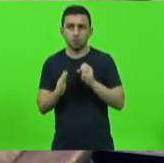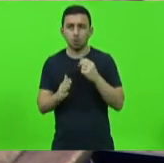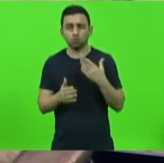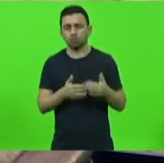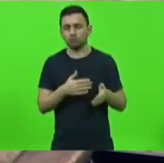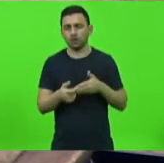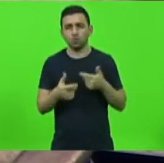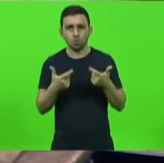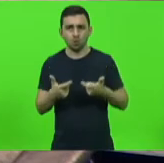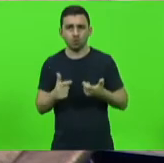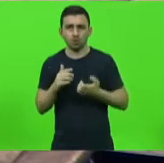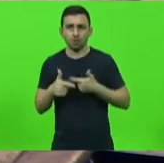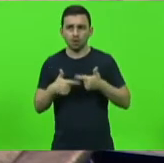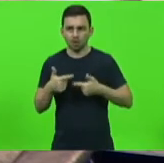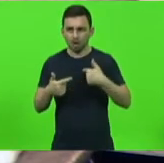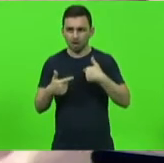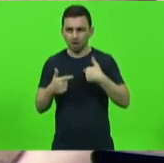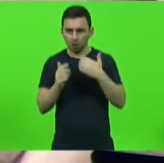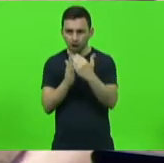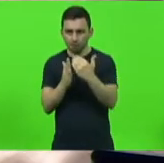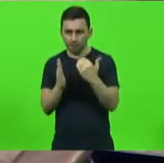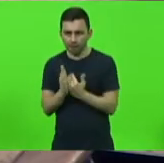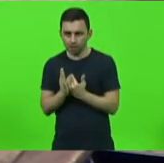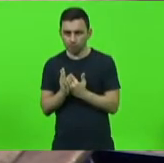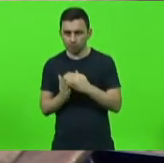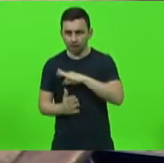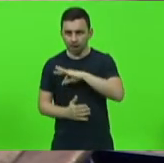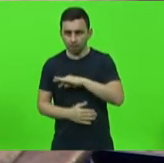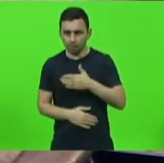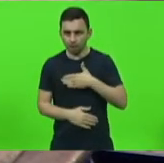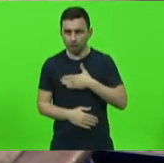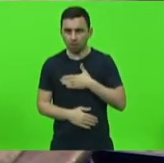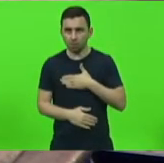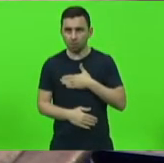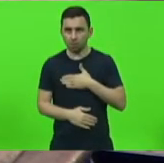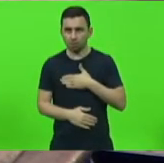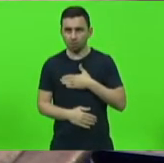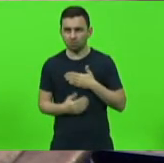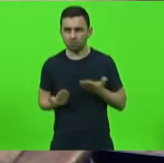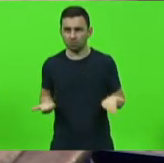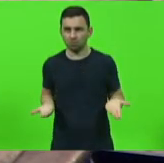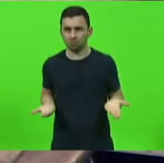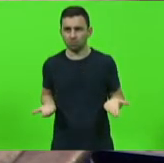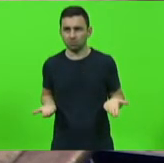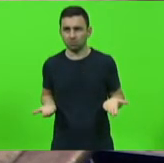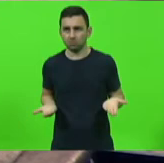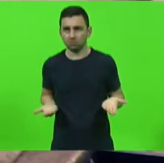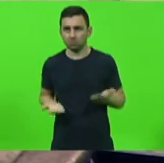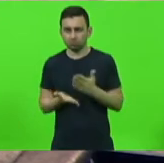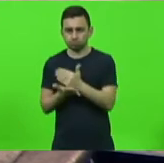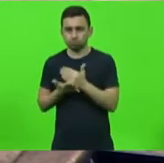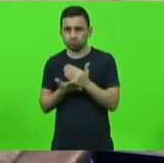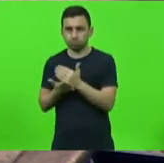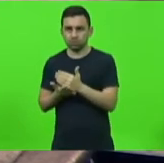eu tenho que receber menos para repartir com os outros? Isso é socialismo. Isso é lá em